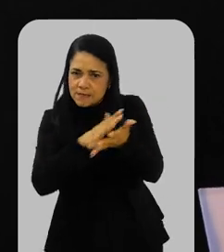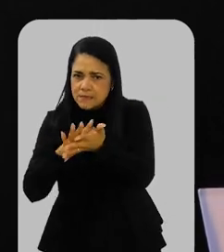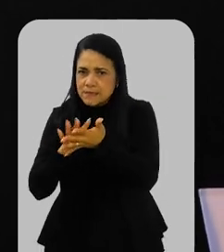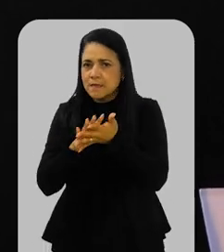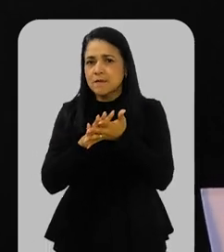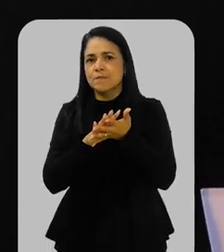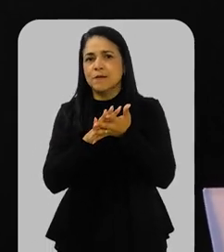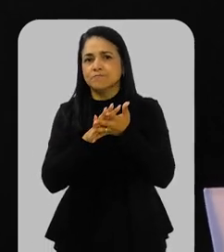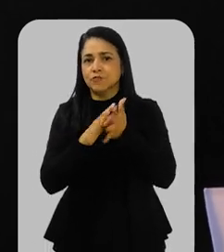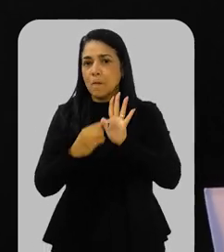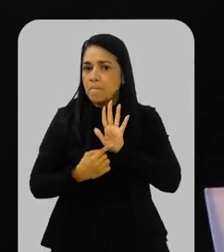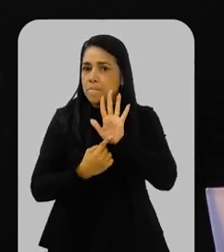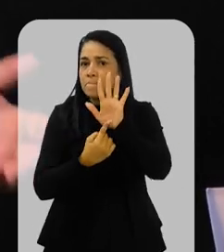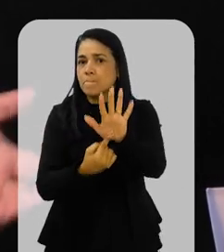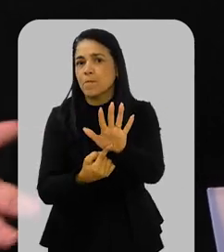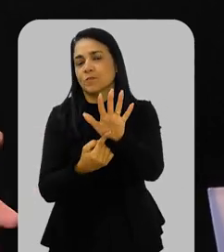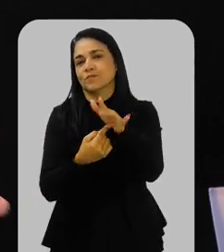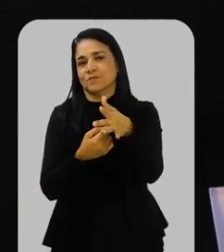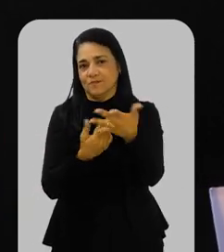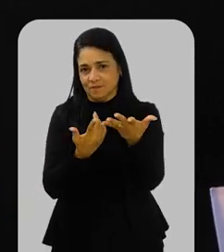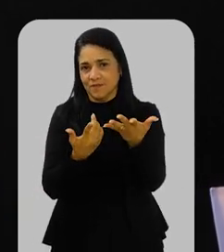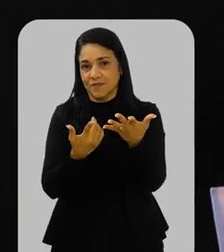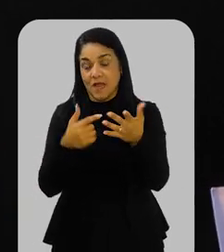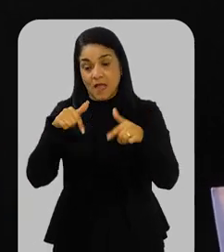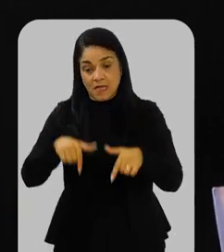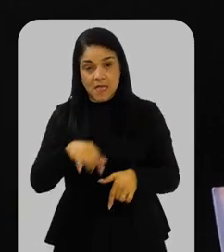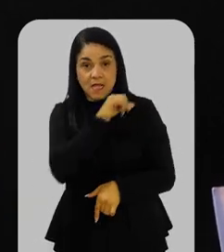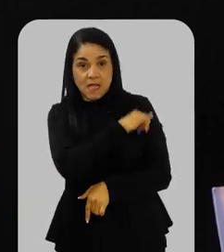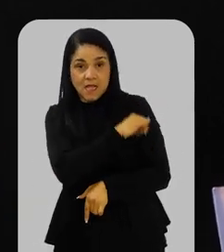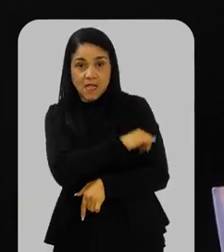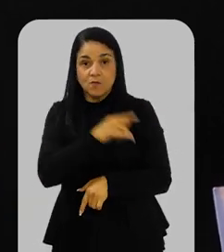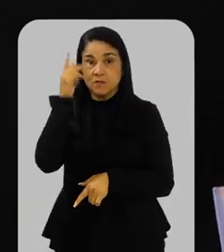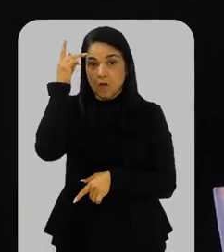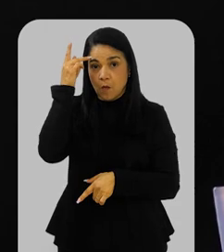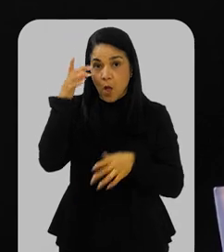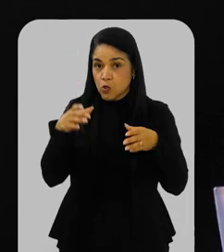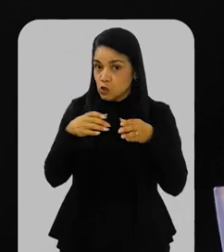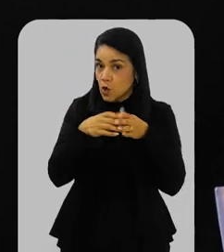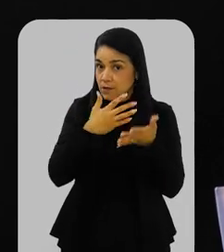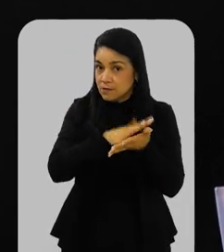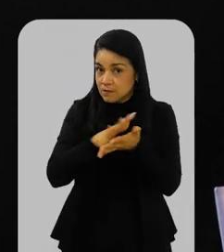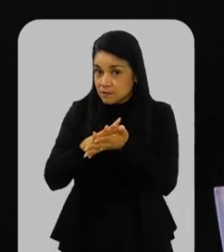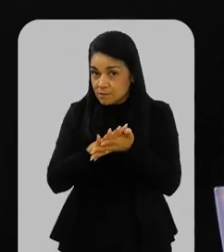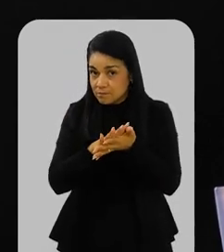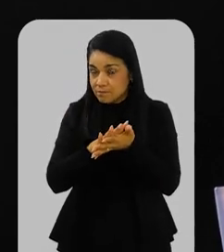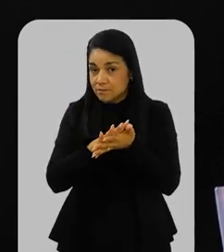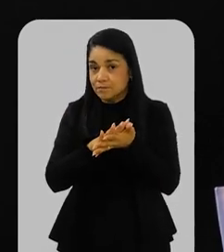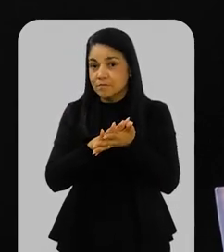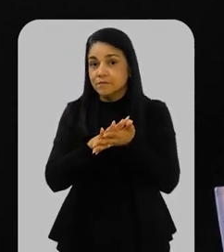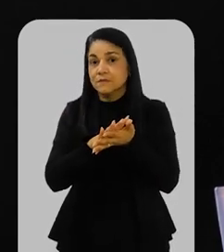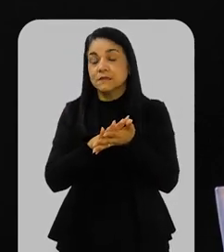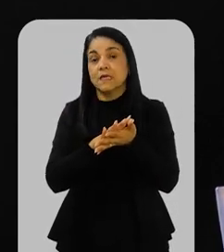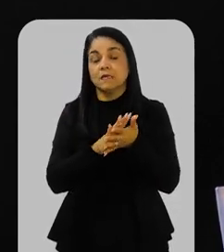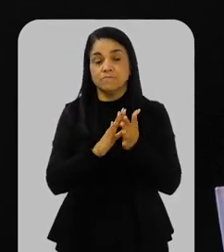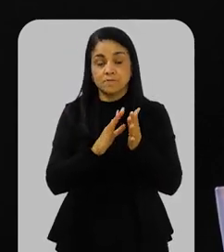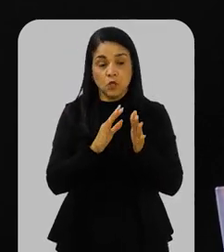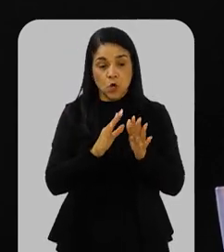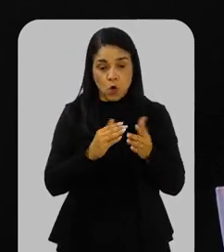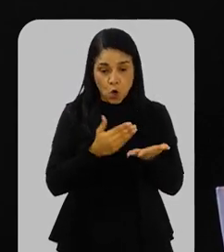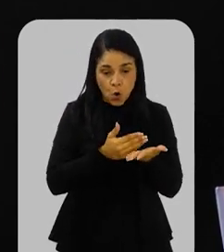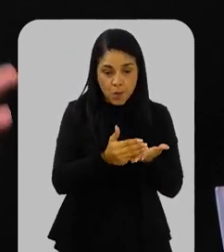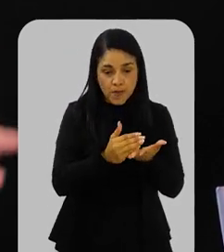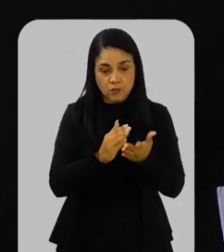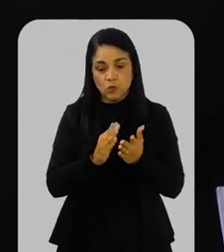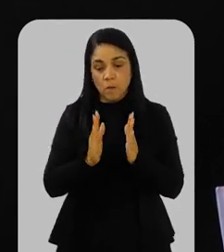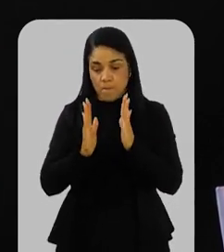apresentação, né? A gente está falando aqui no Rio, a gente em São Paulo, onde tem escola de samba, a gente está falando de um cortejo que tem começo, meio e fim numa linha reta. Parintins